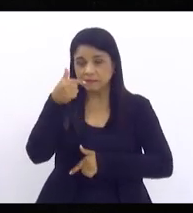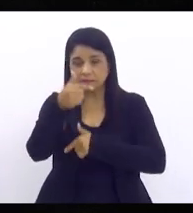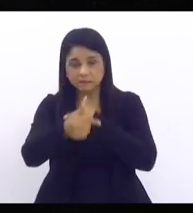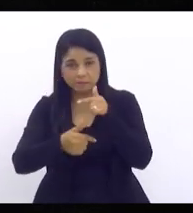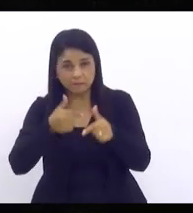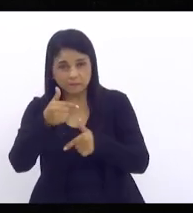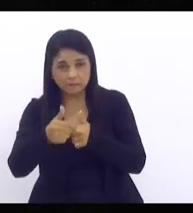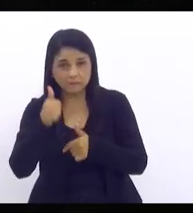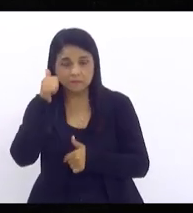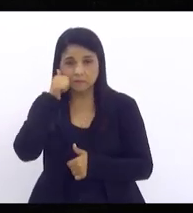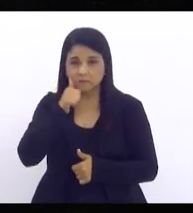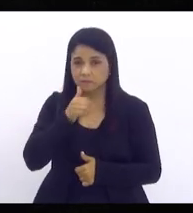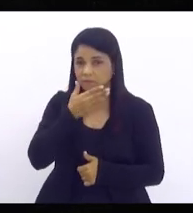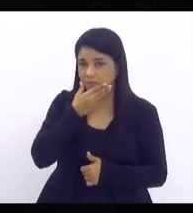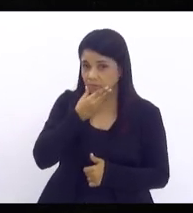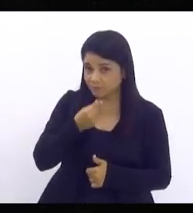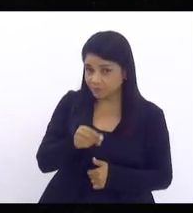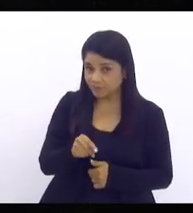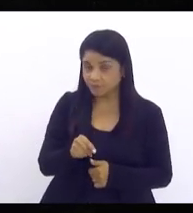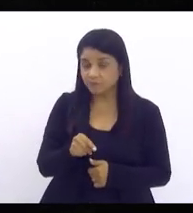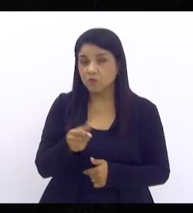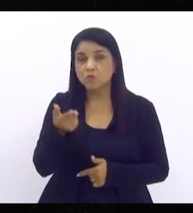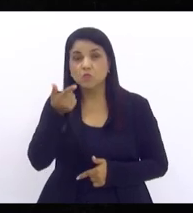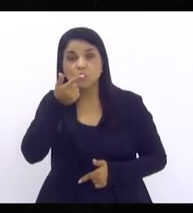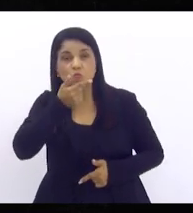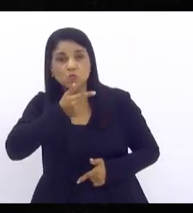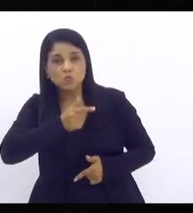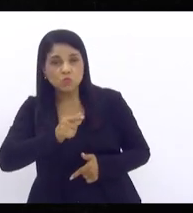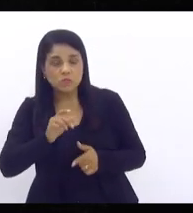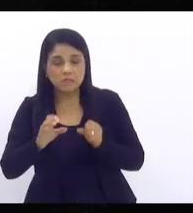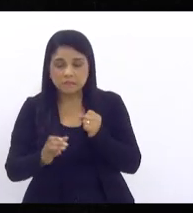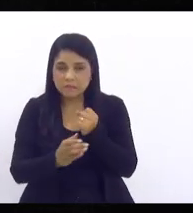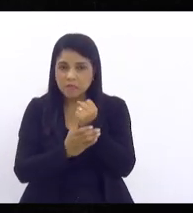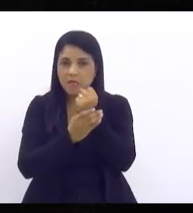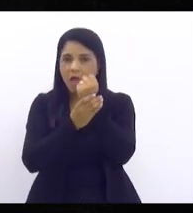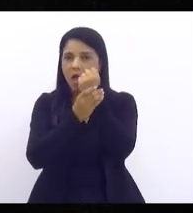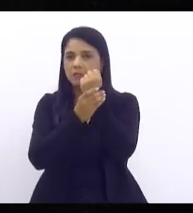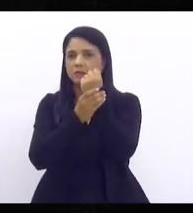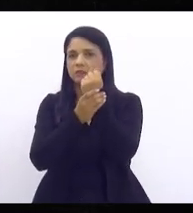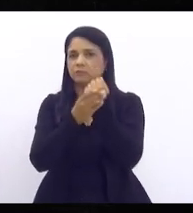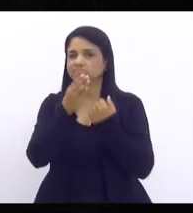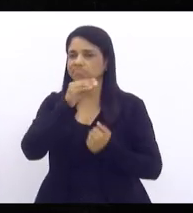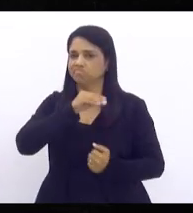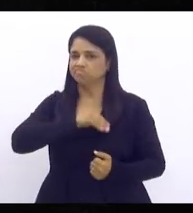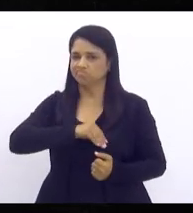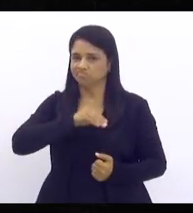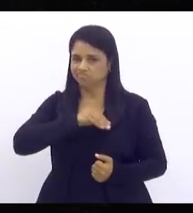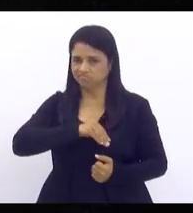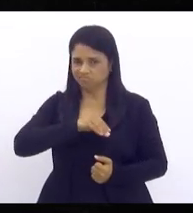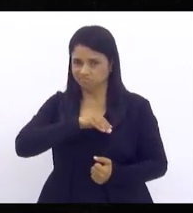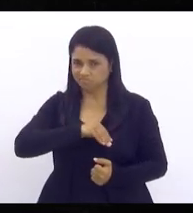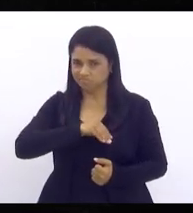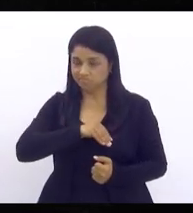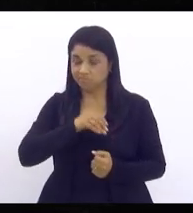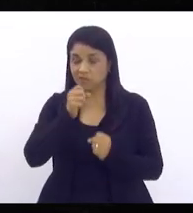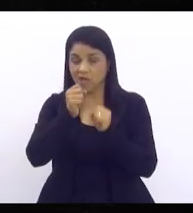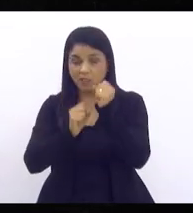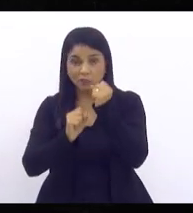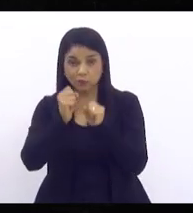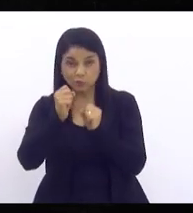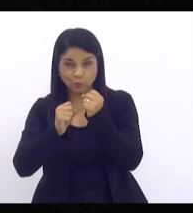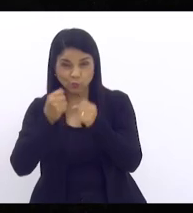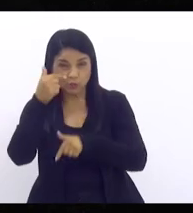trabalhadores e trabalhadoras, que conseguiam garantir o seu sustento através da indústria